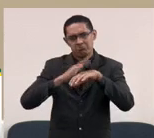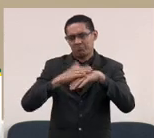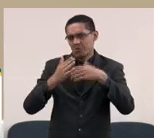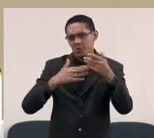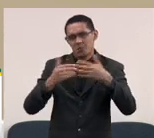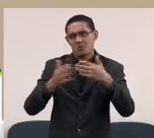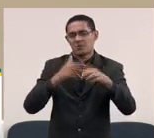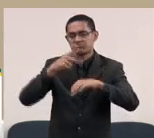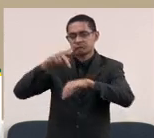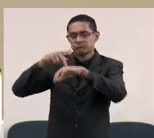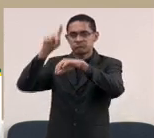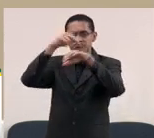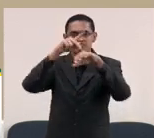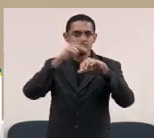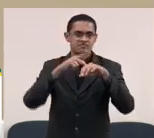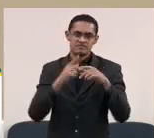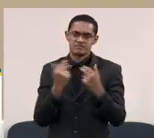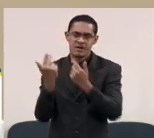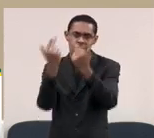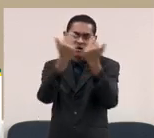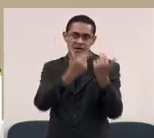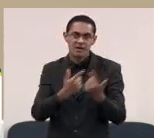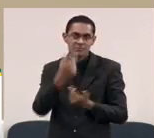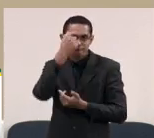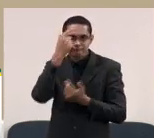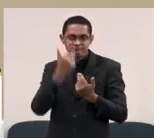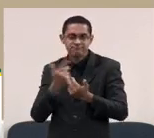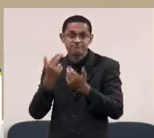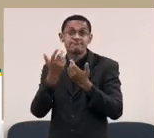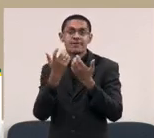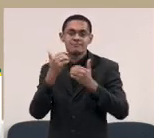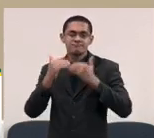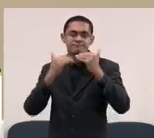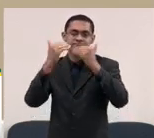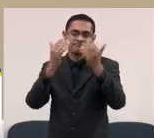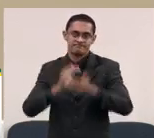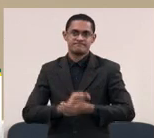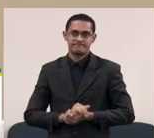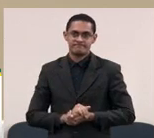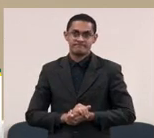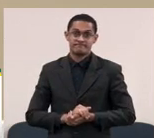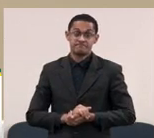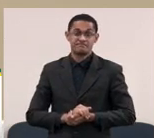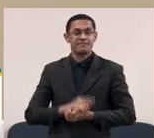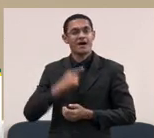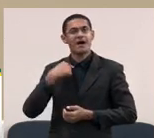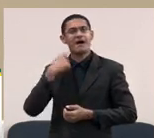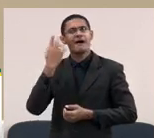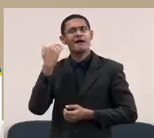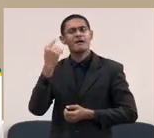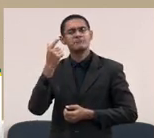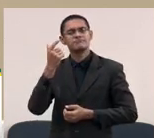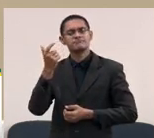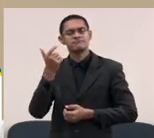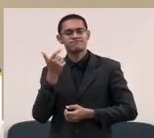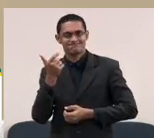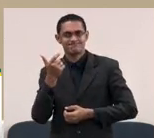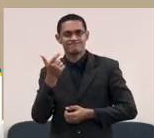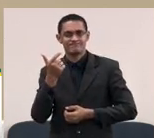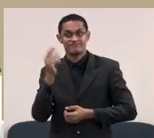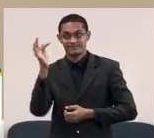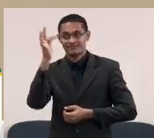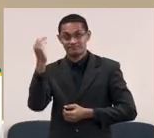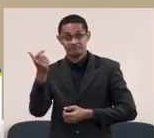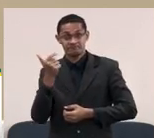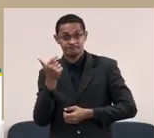desenvolvimento, essa é a lógica de qualquer país desenvolvido. E quando o deputado Furlan me fez esse convite, ele me pediu